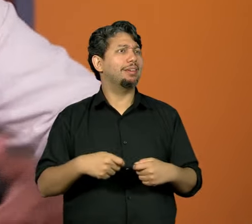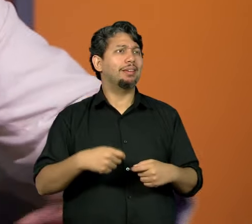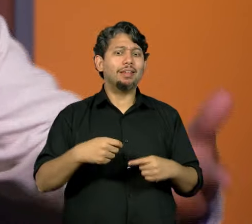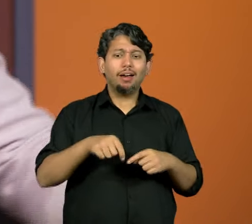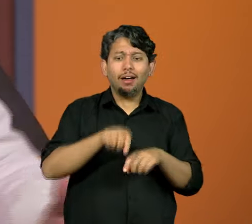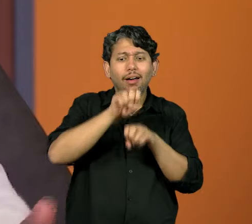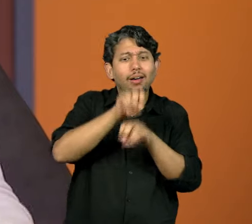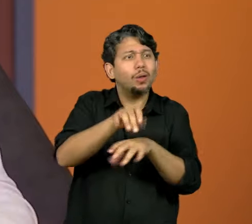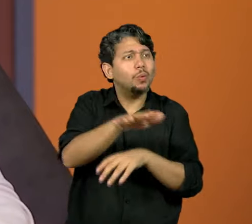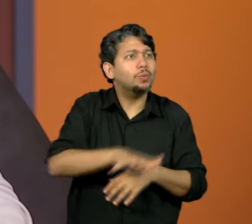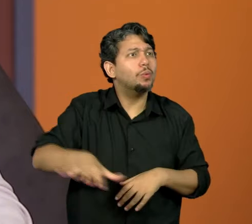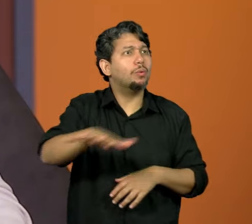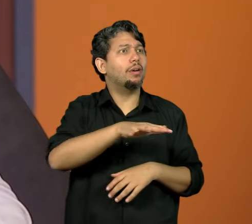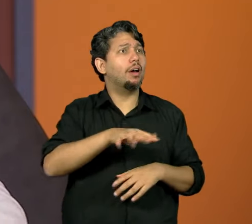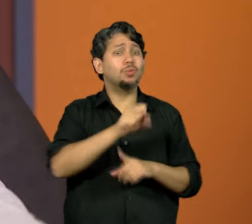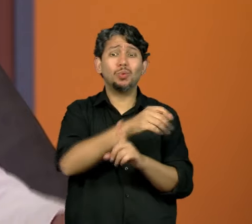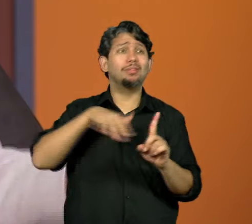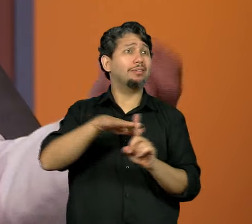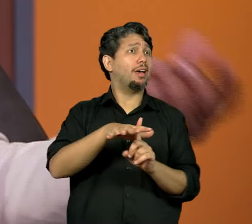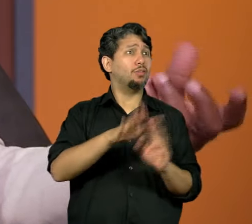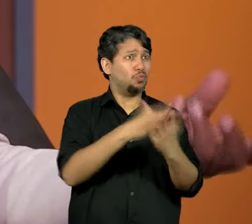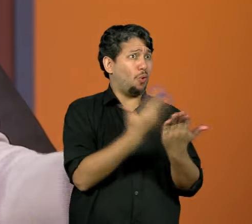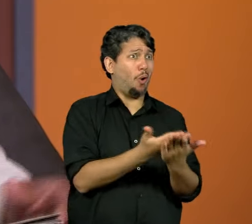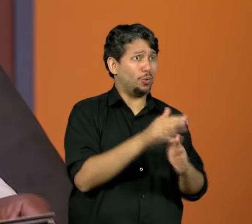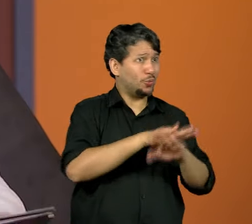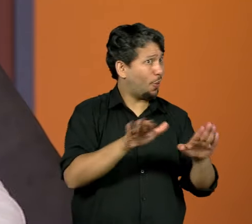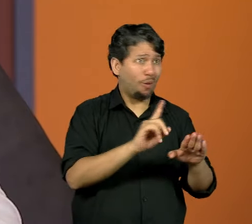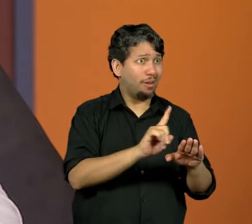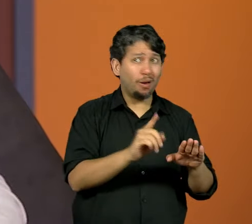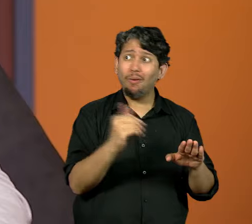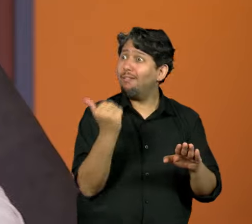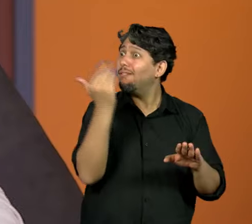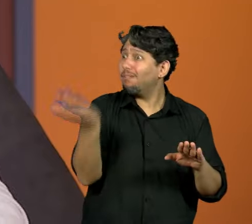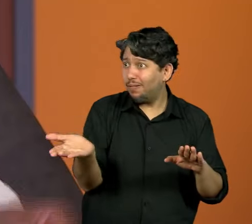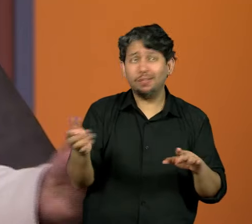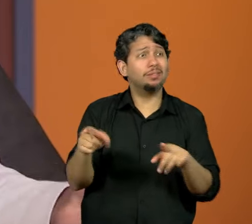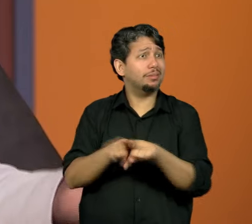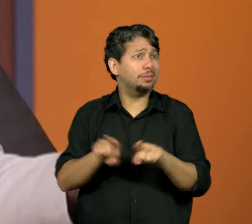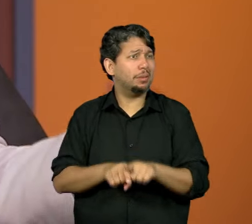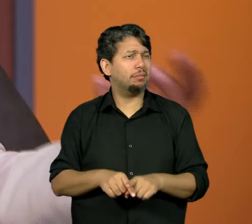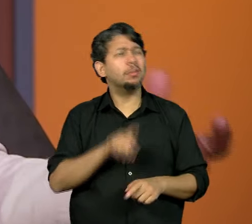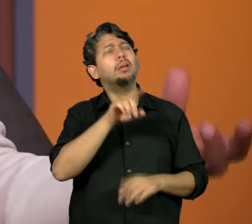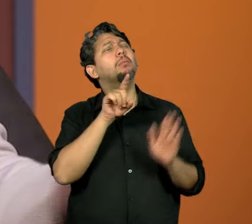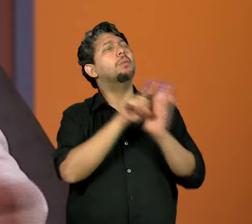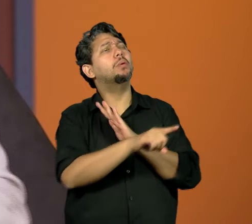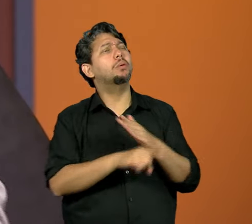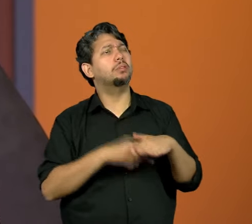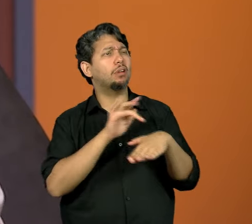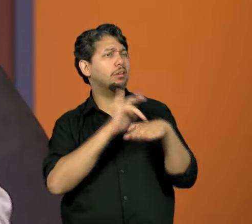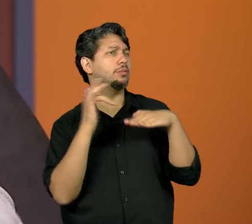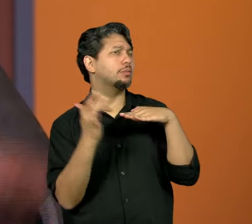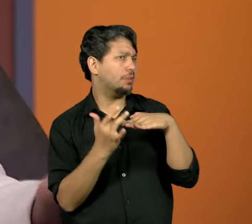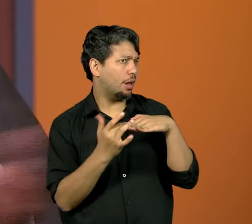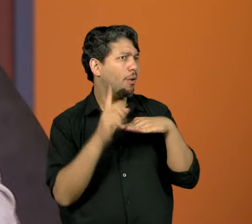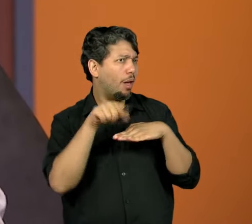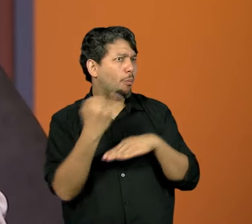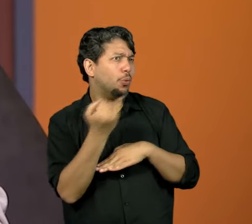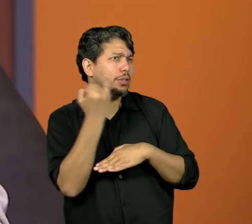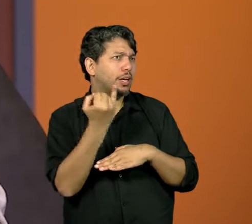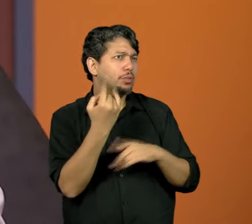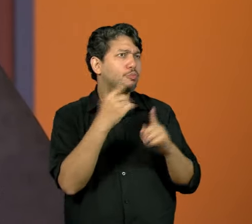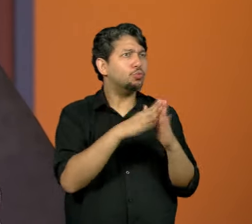e qualificar toda a sociedade. As ferramentas eletrônicas, as redes sociais, pode ser um espaço importante para fazer